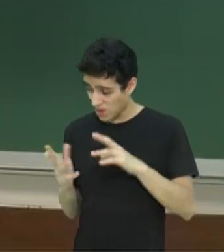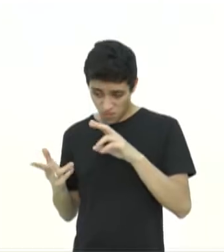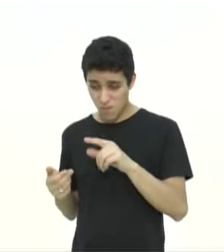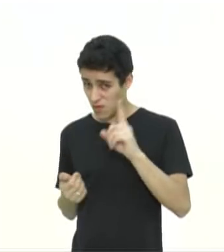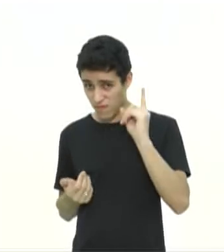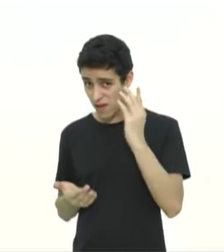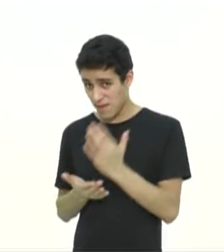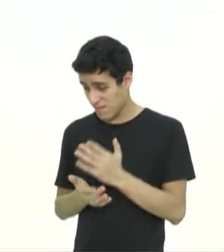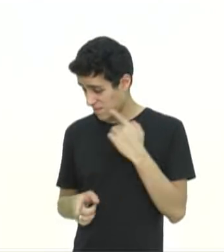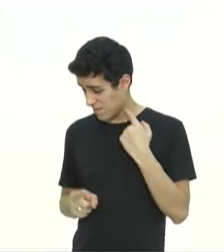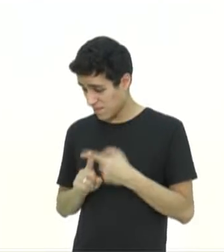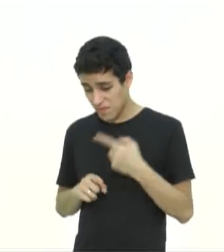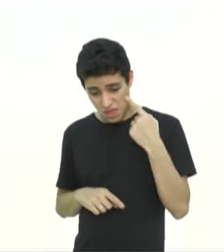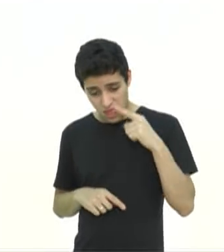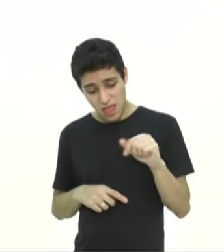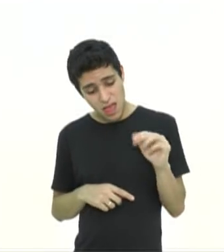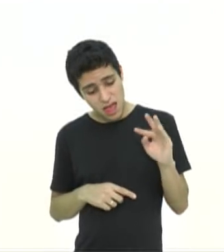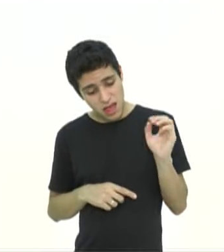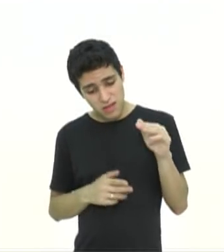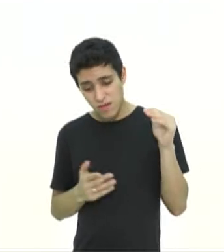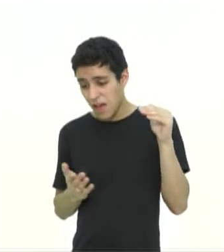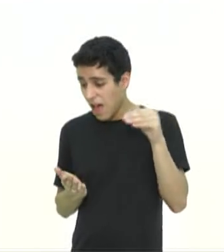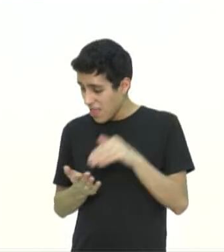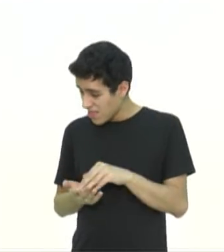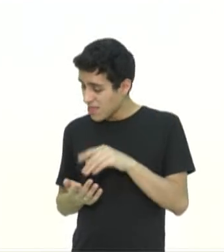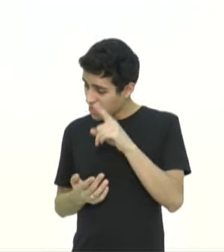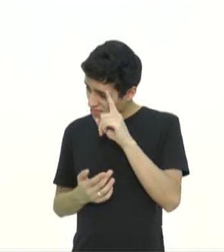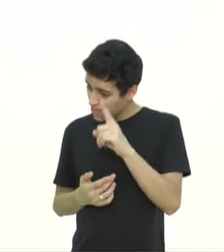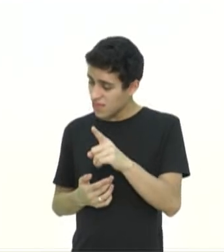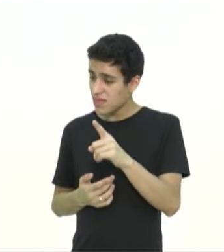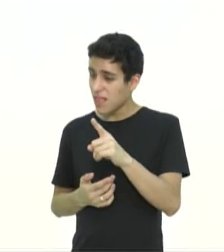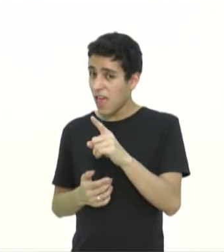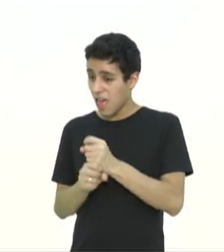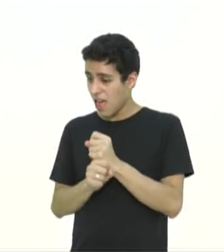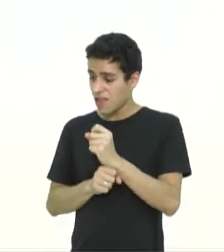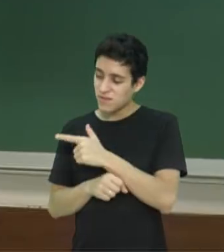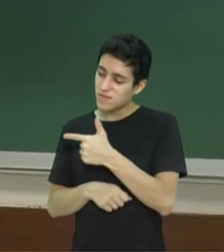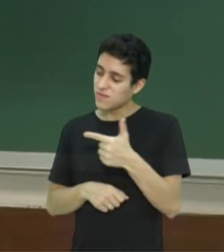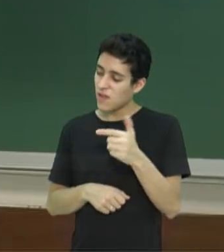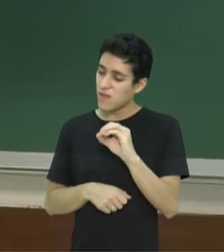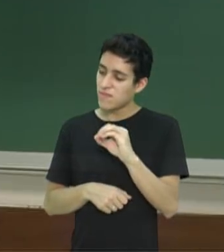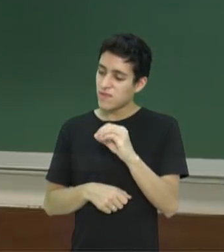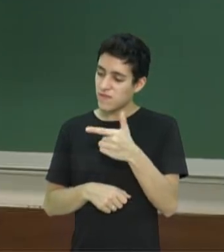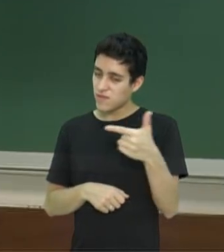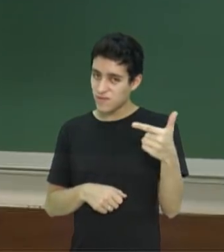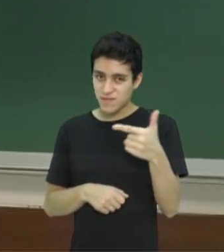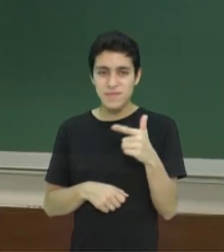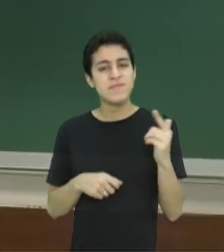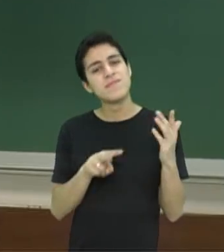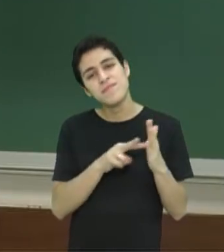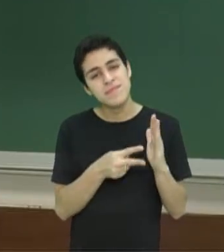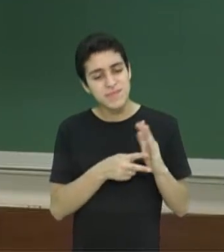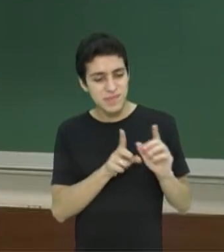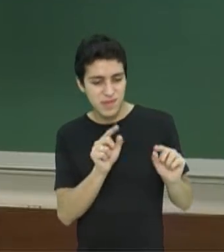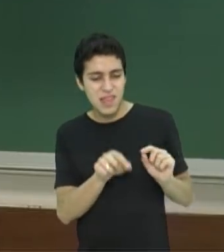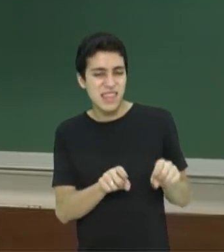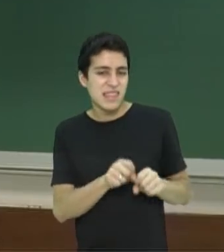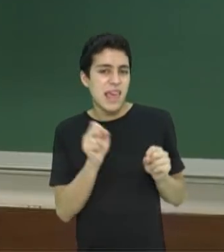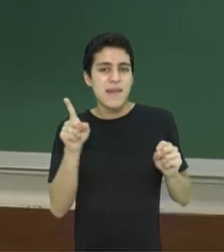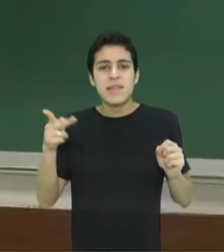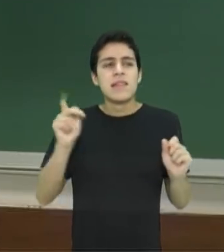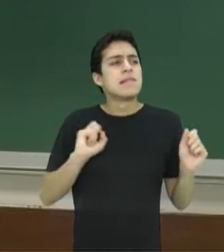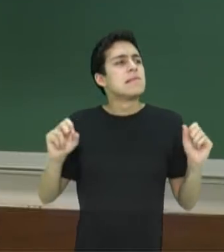não vai acabar, porque o atum é válido até 2022. Então, ali nós temos também uma quebra